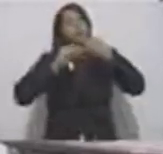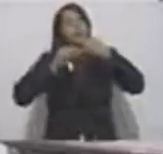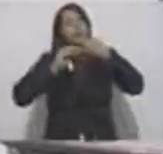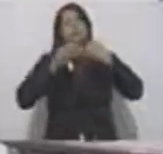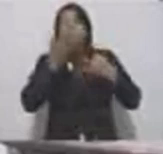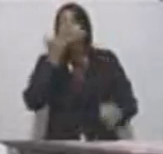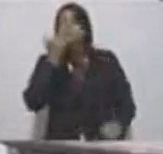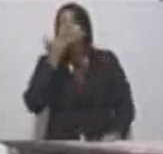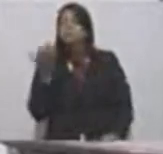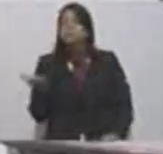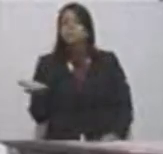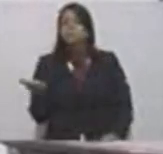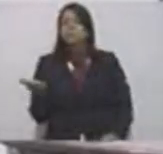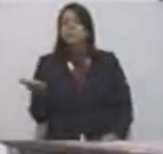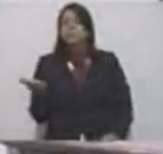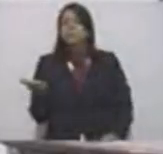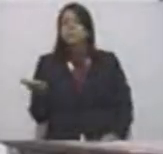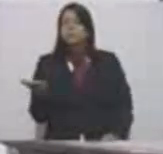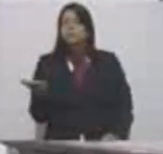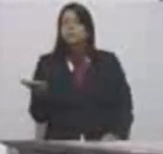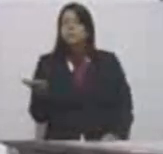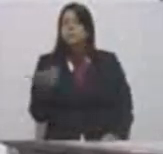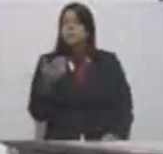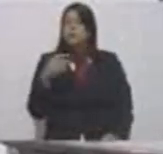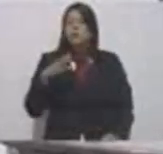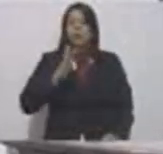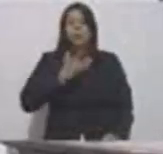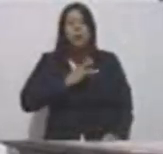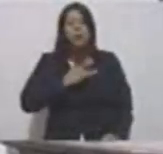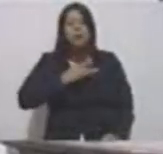Já imaginou isso? Sem ter alimentos